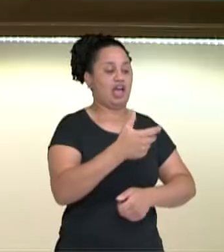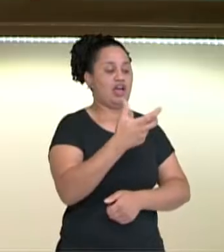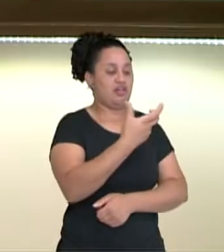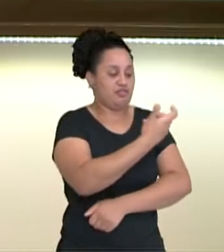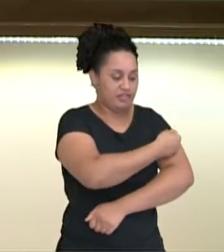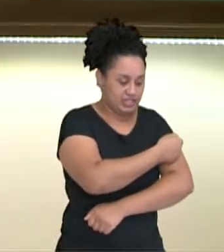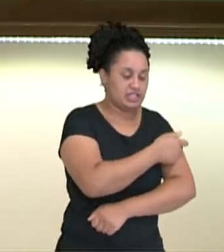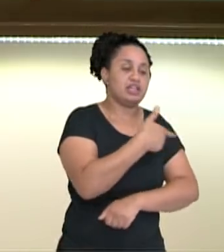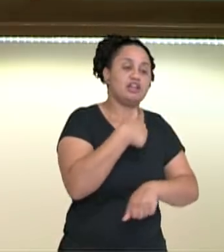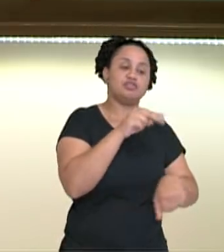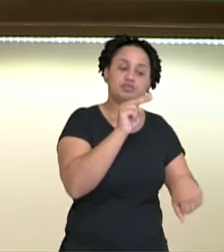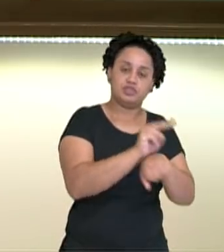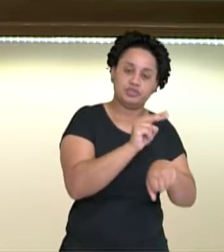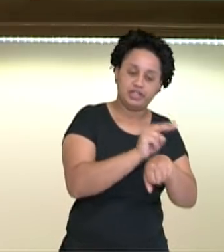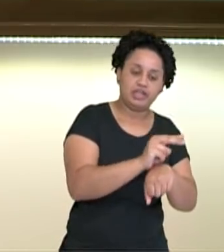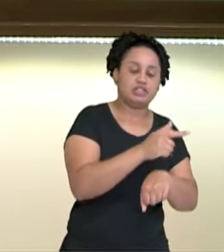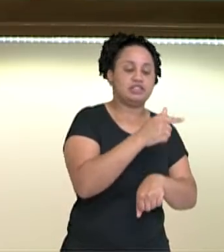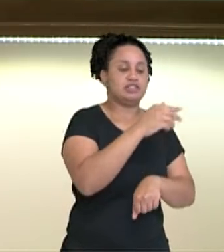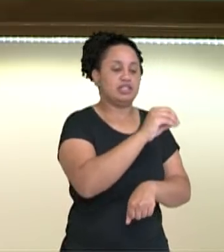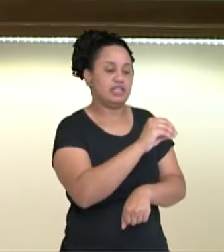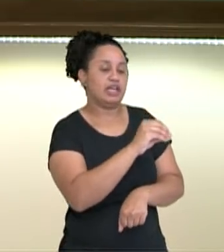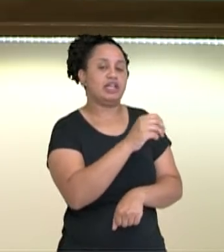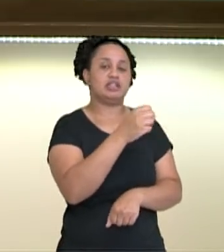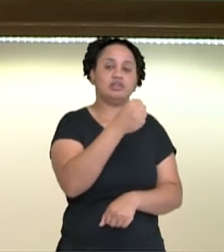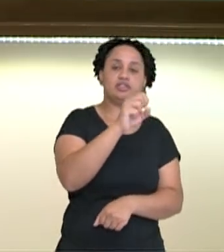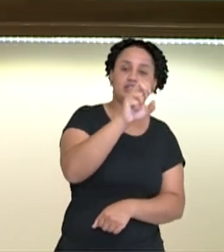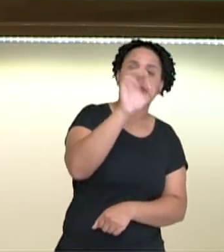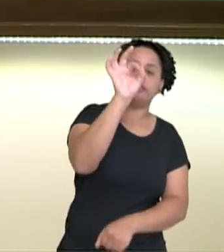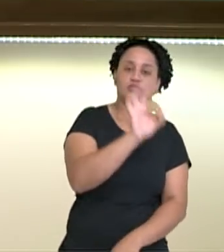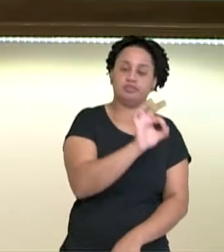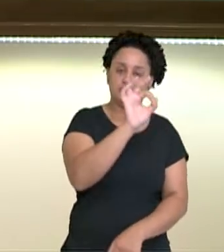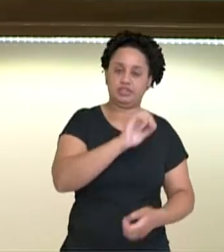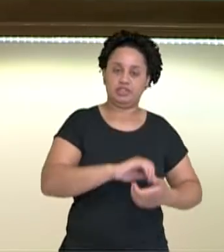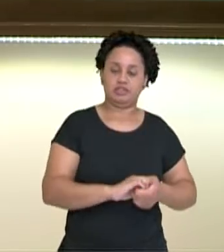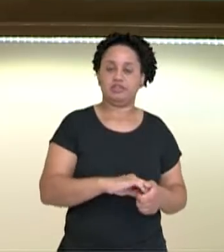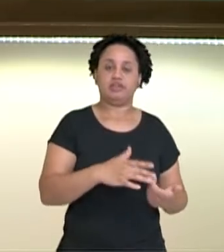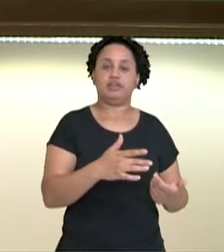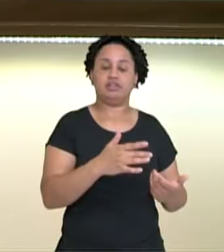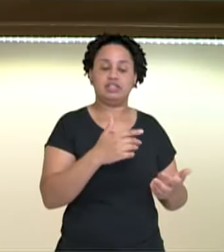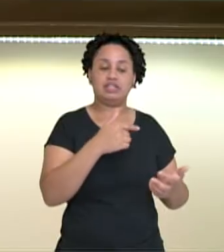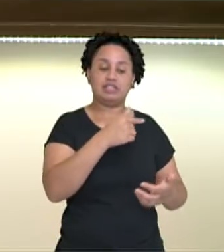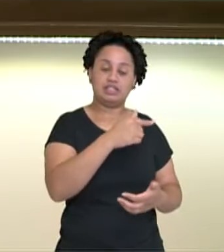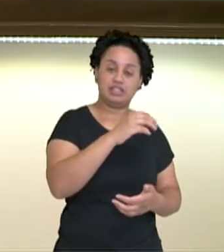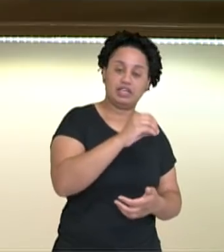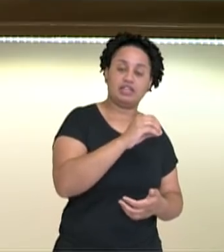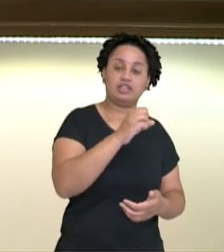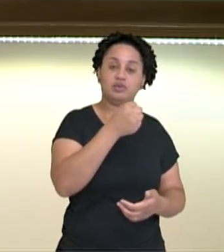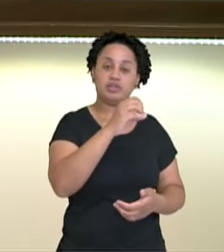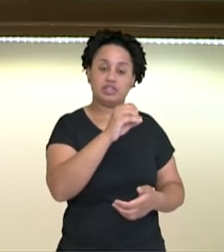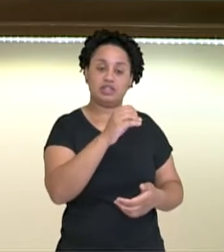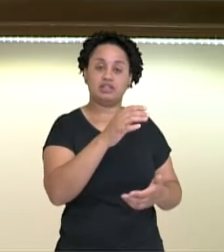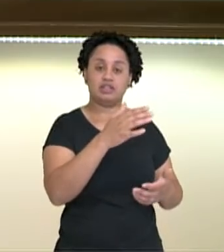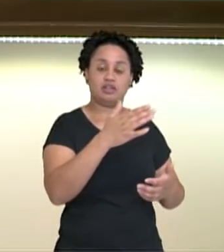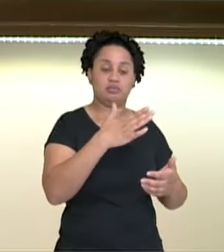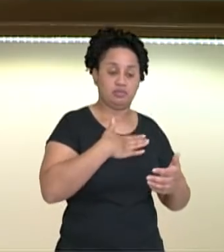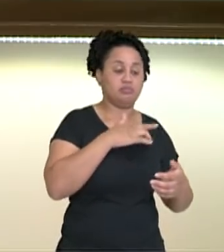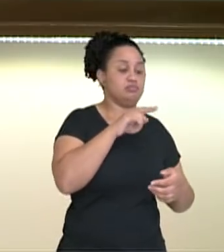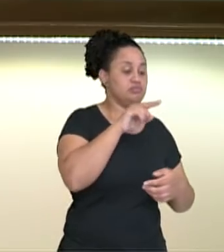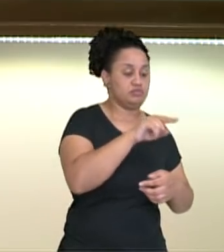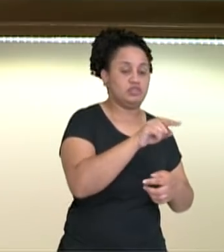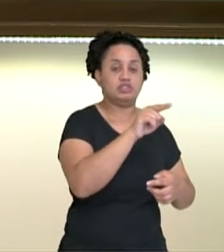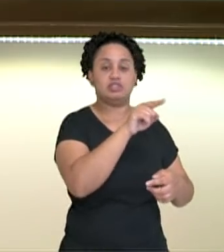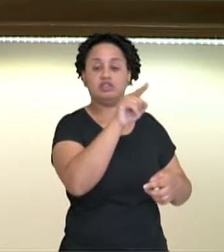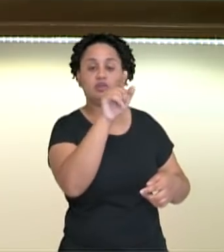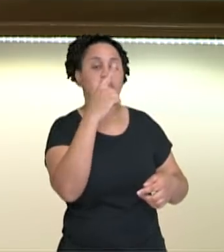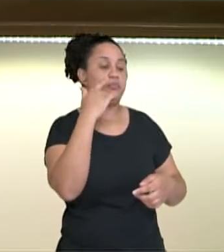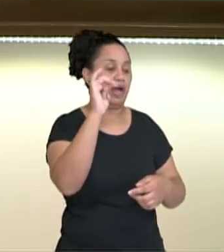ela protege em 70%, 85%. E vai ser 70%, 80%, 85% para mim, para você, para